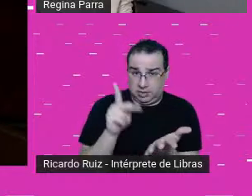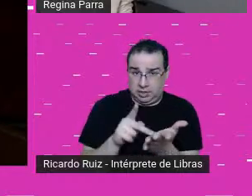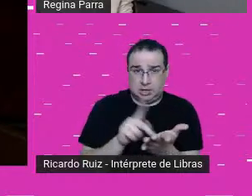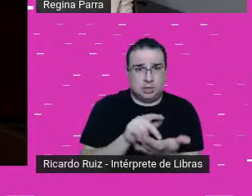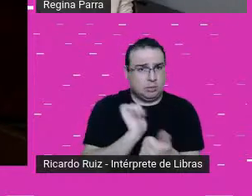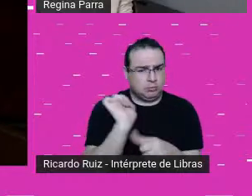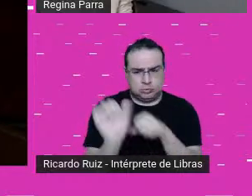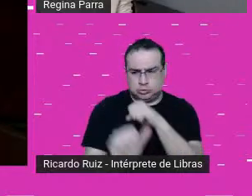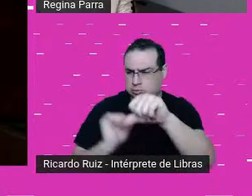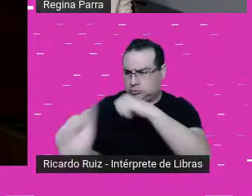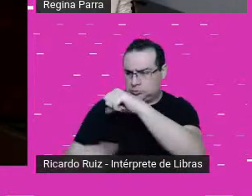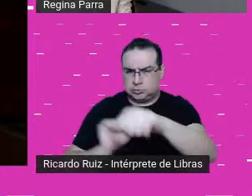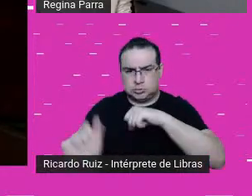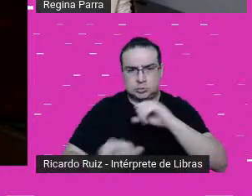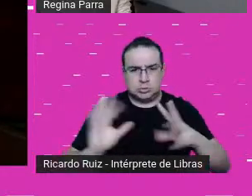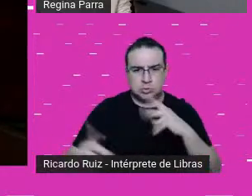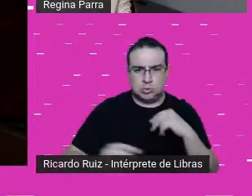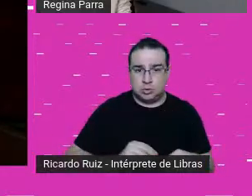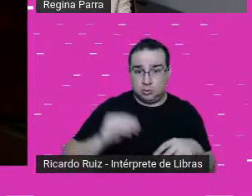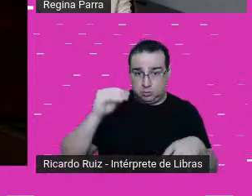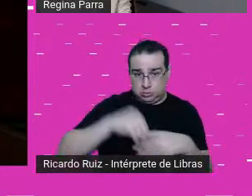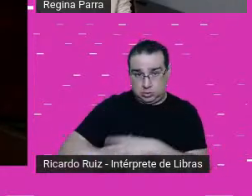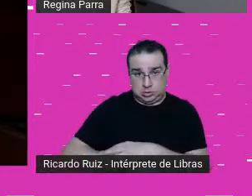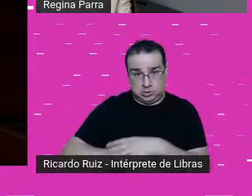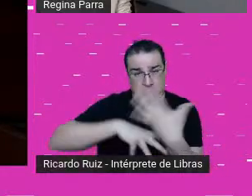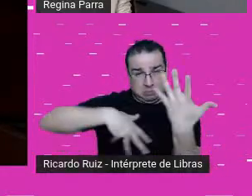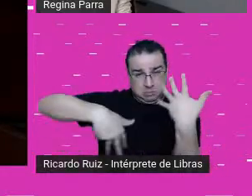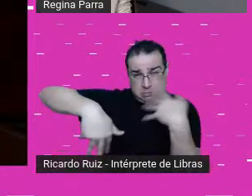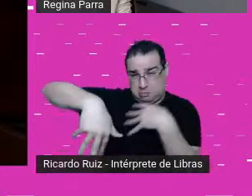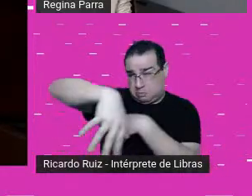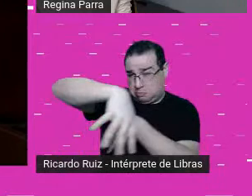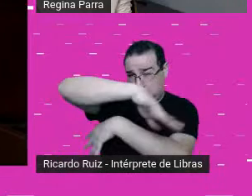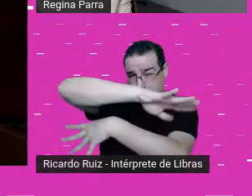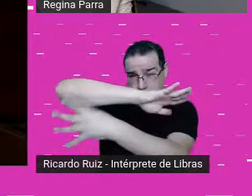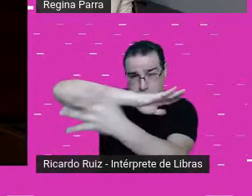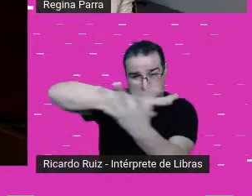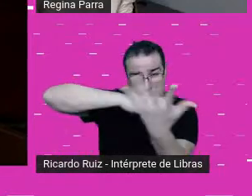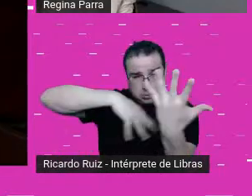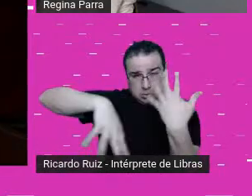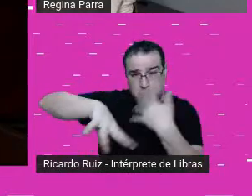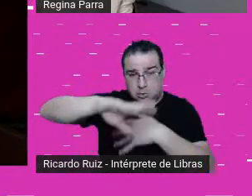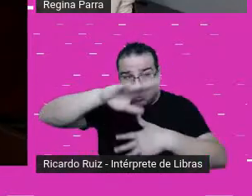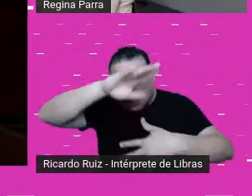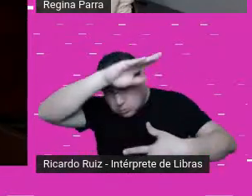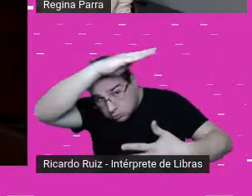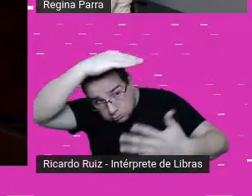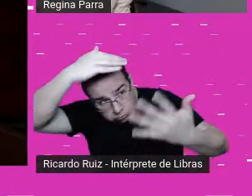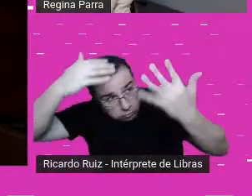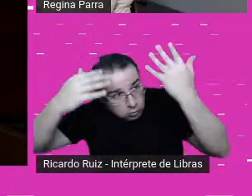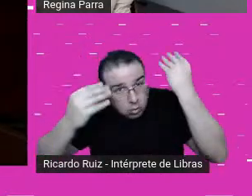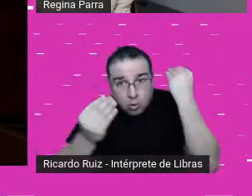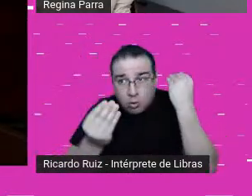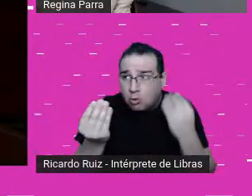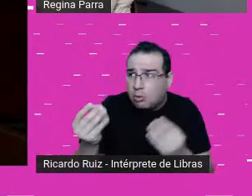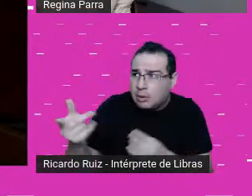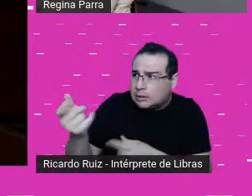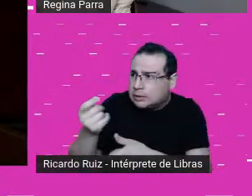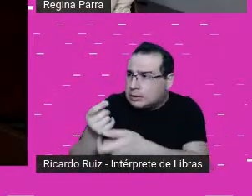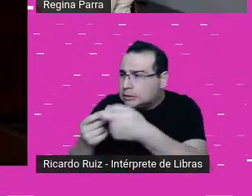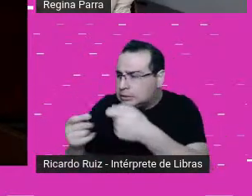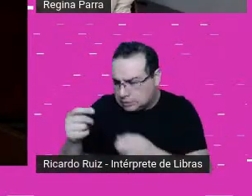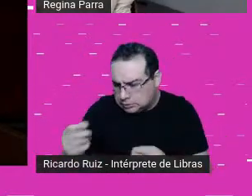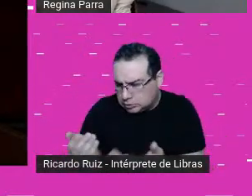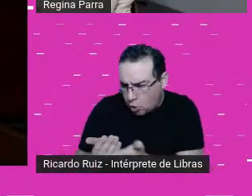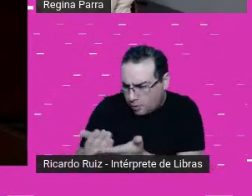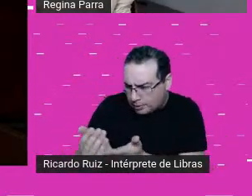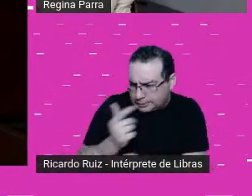toda, estávamos todos imersos no caos. Então, não sabíamos por onde puxar esse fio e começar. Então,